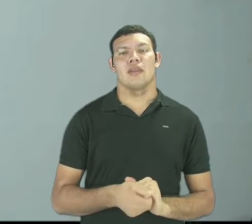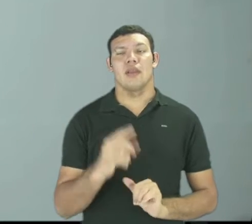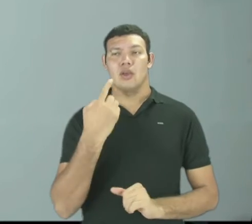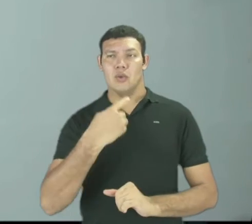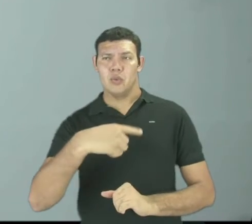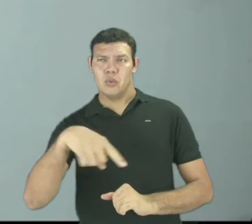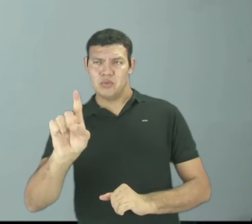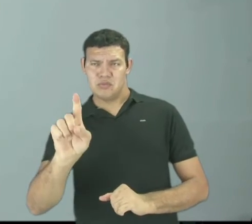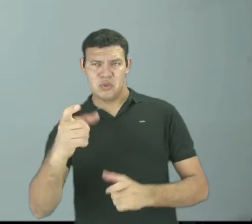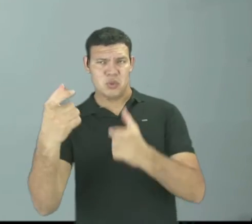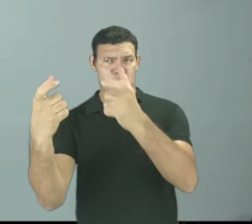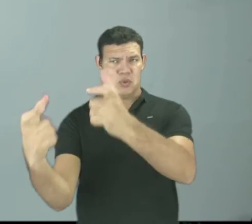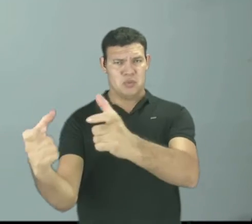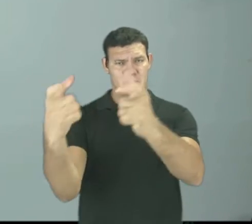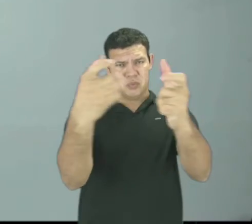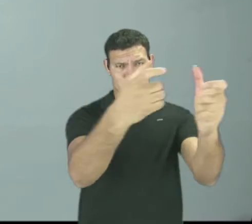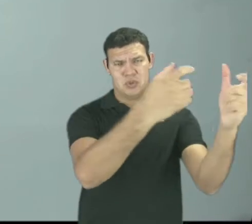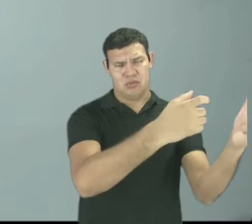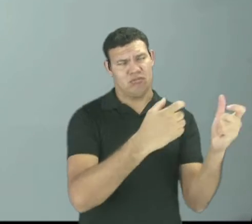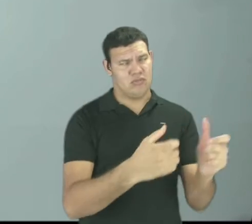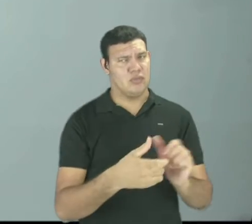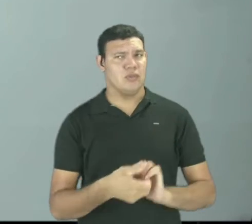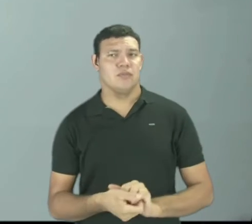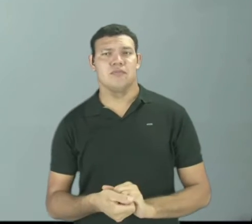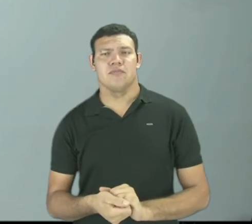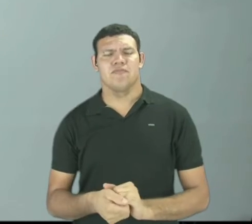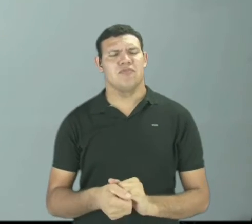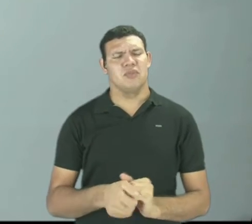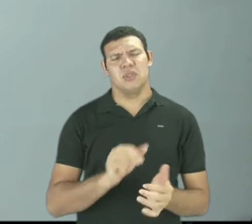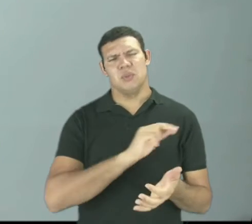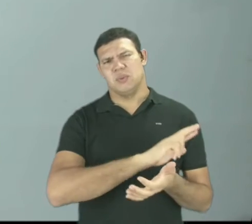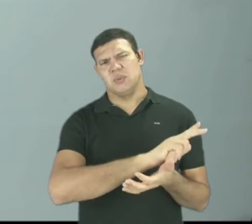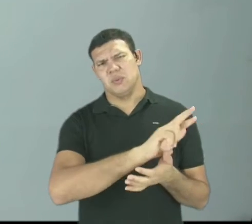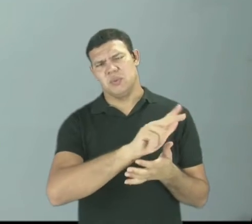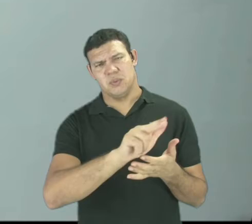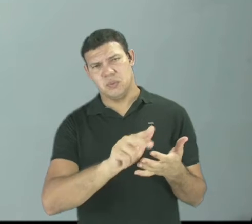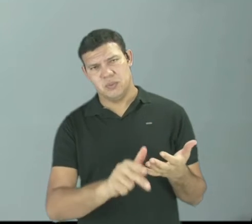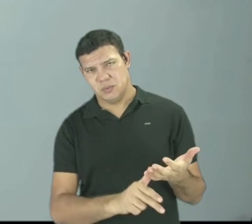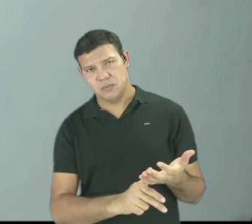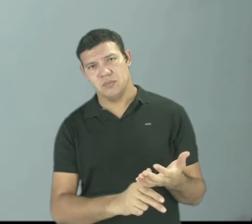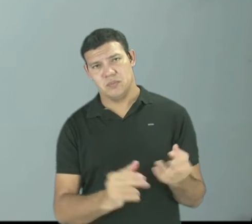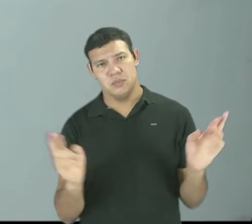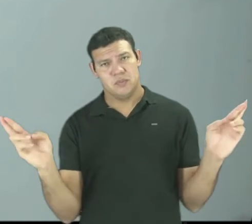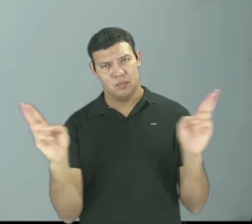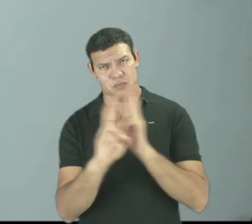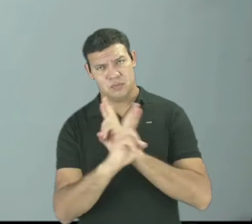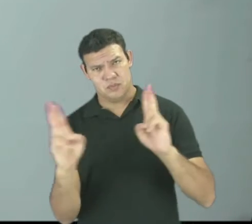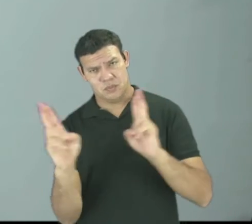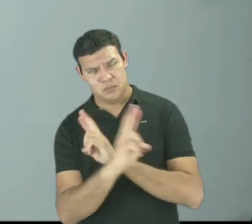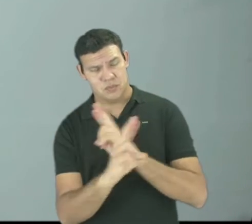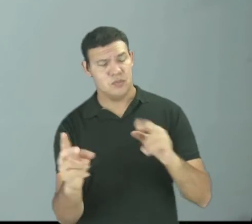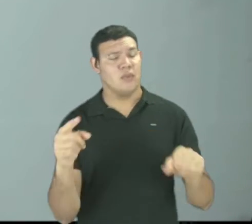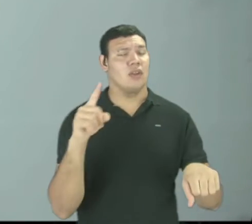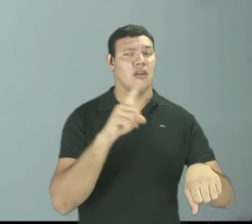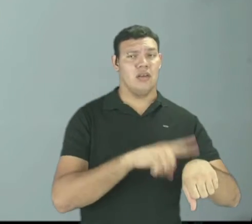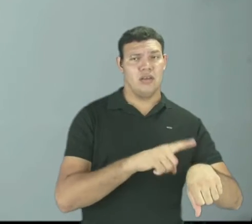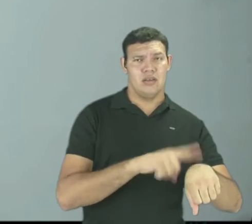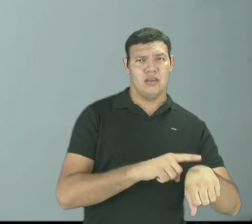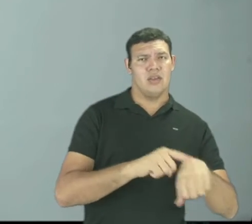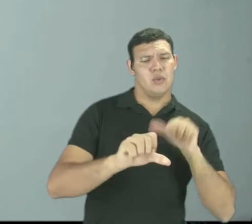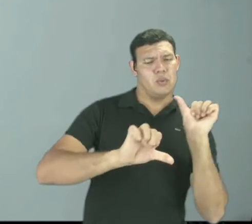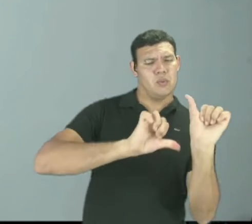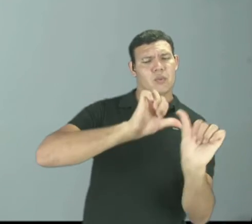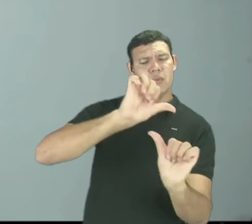algum lugar, ou quando a gente foi para algum lugar, e etc. Tudo relacionado ao tempo pode, e quando